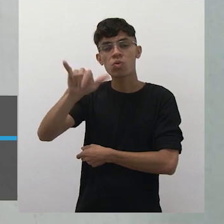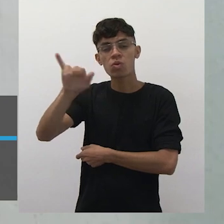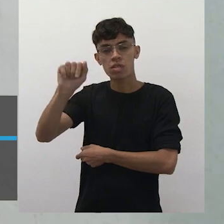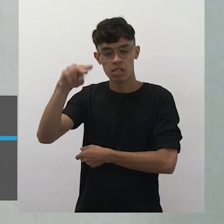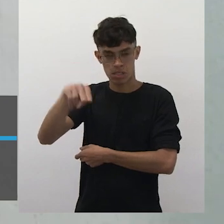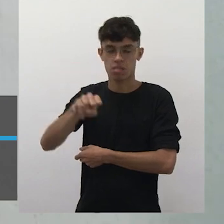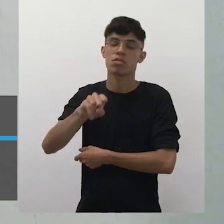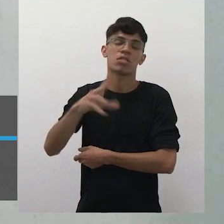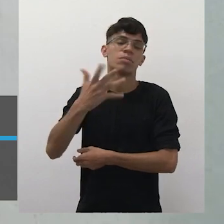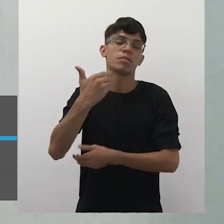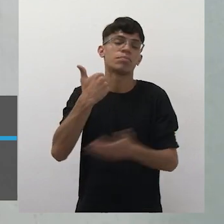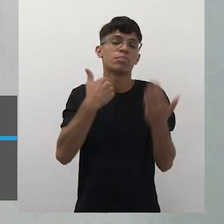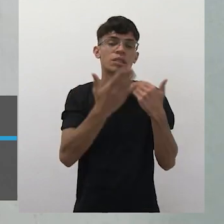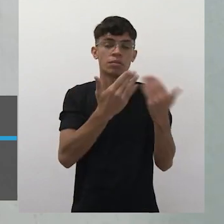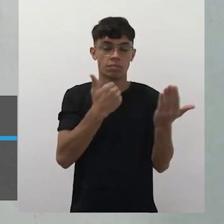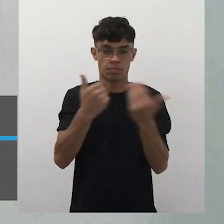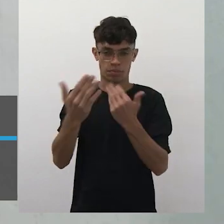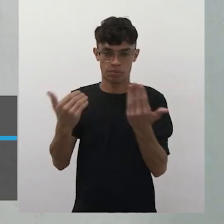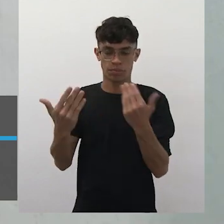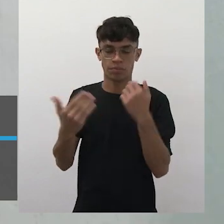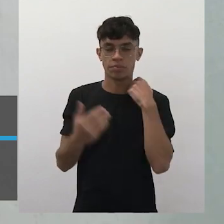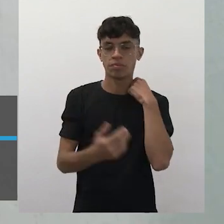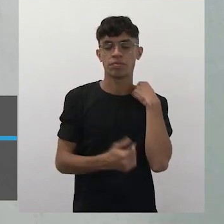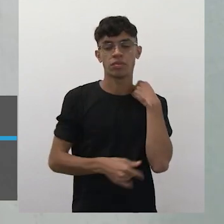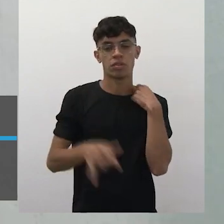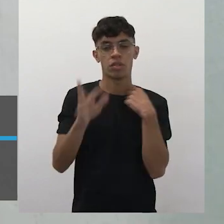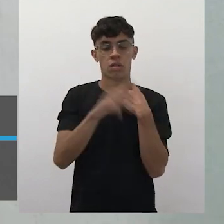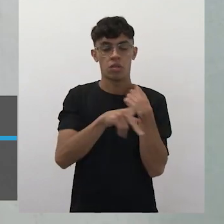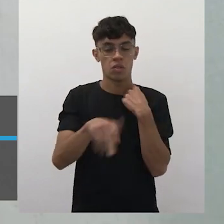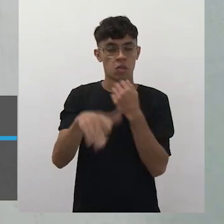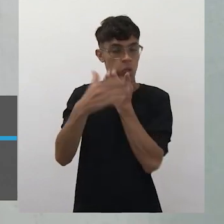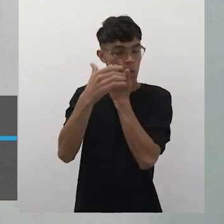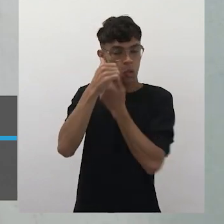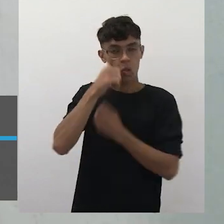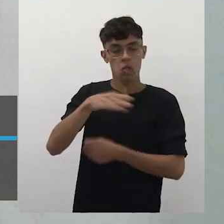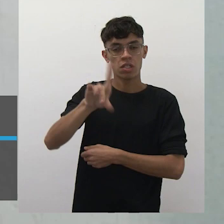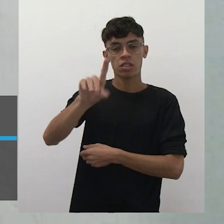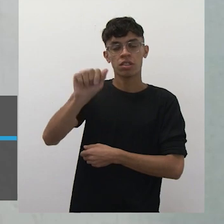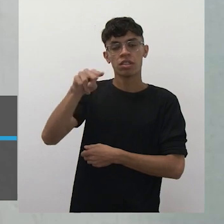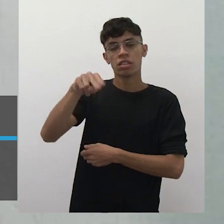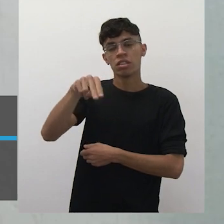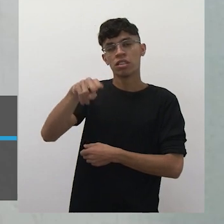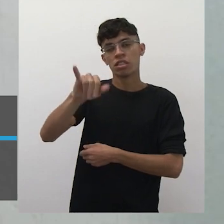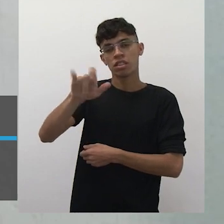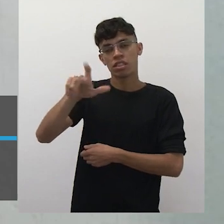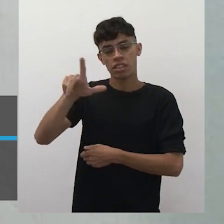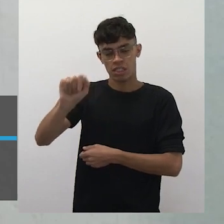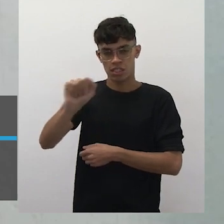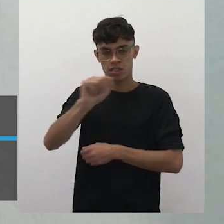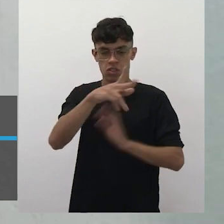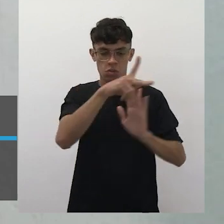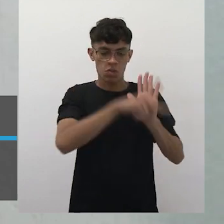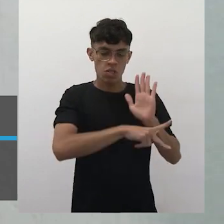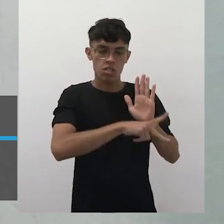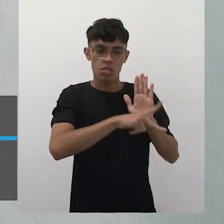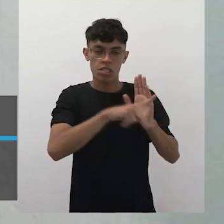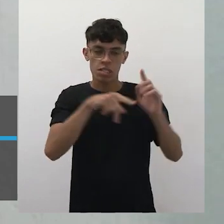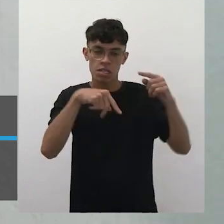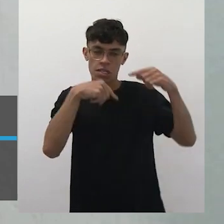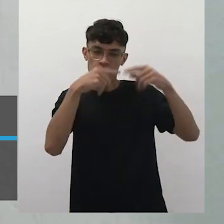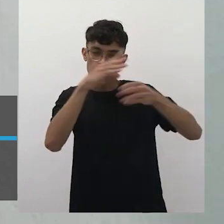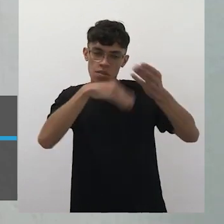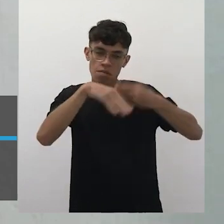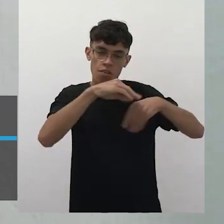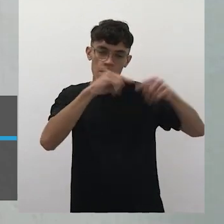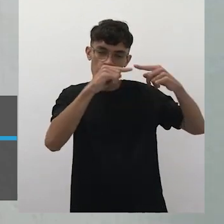questão dos debates. A professora Daniela, através de projetos que envolvam o